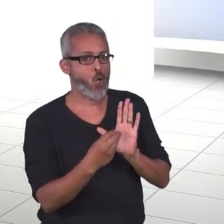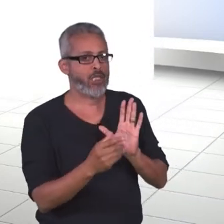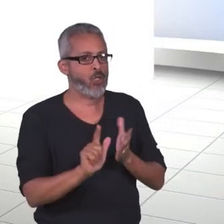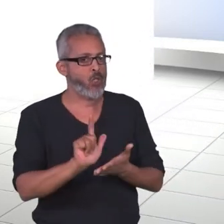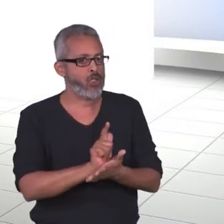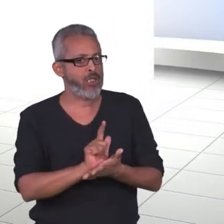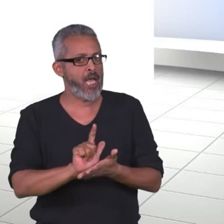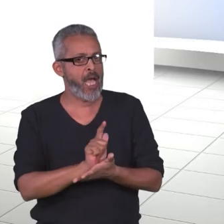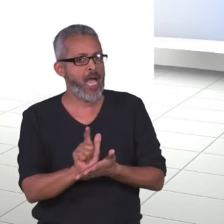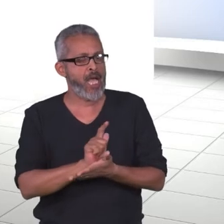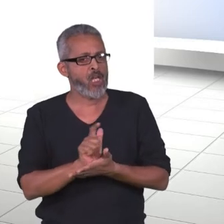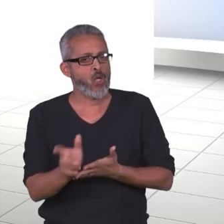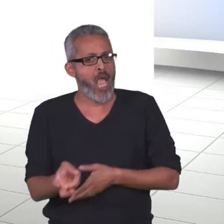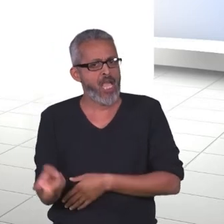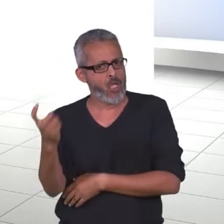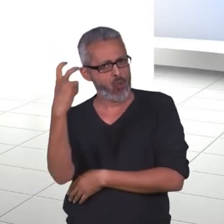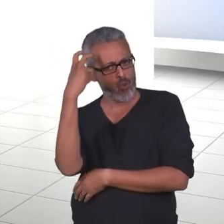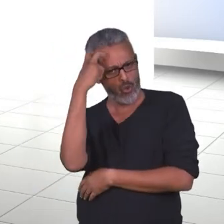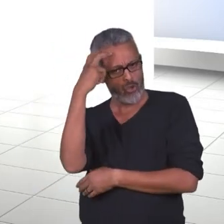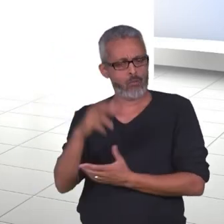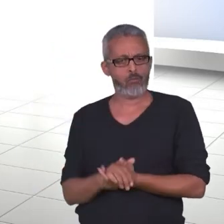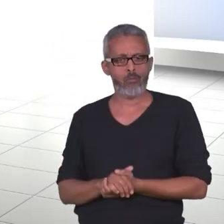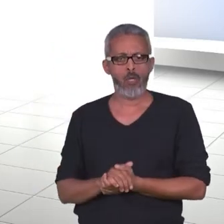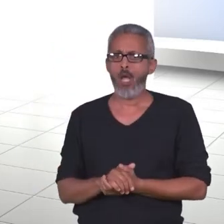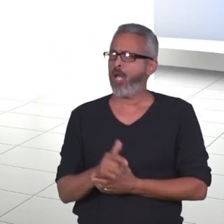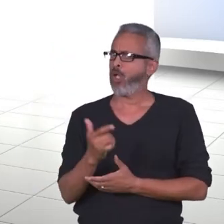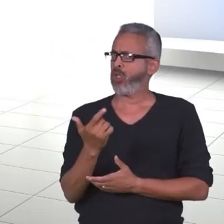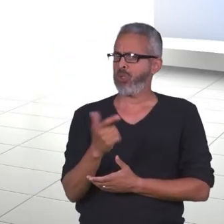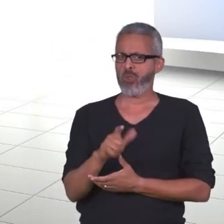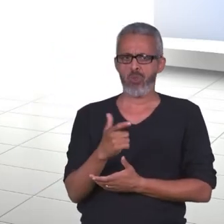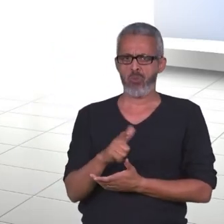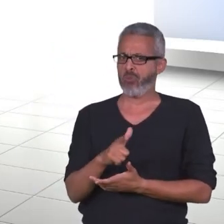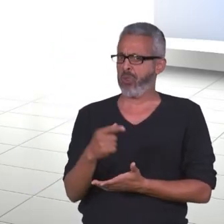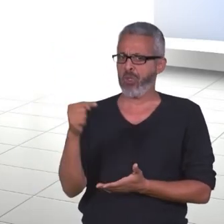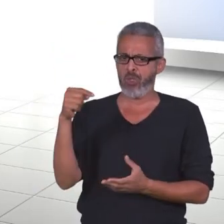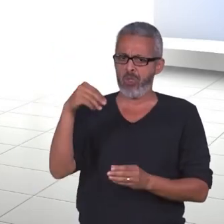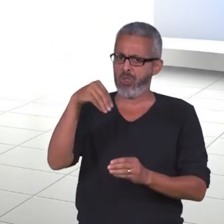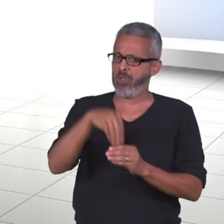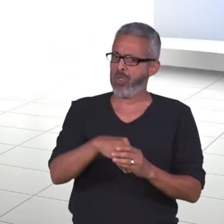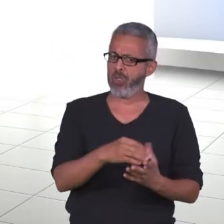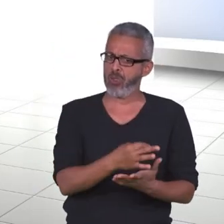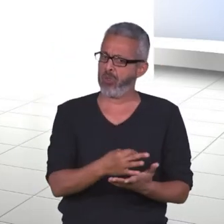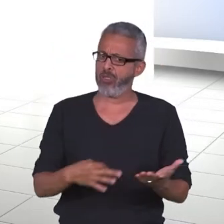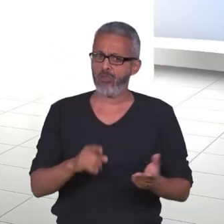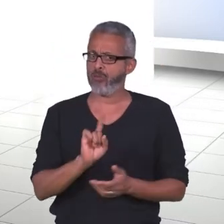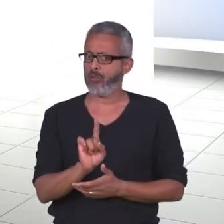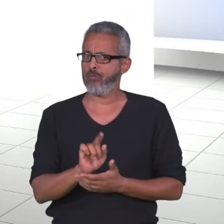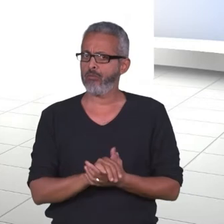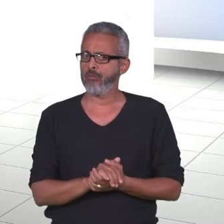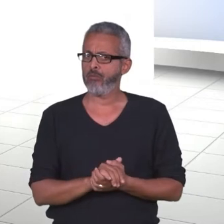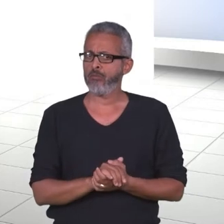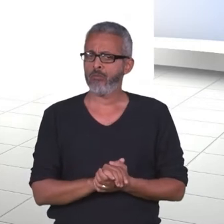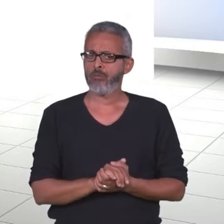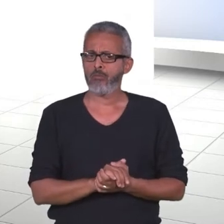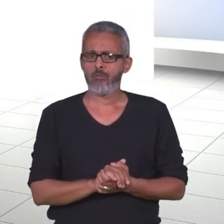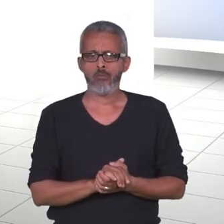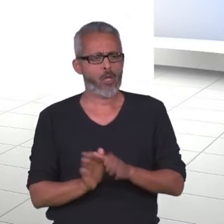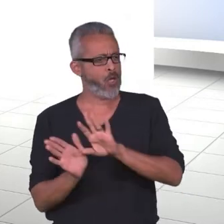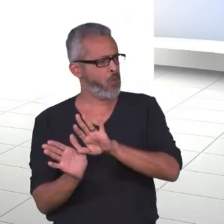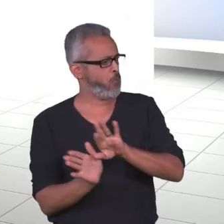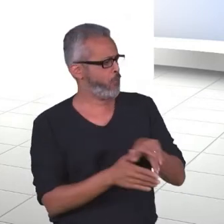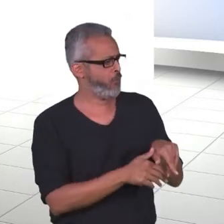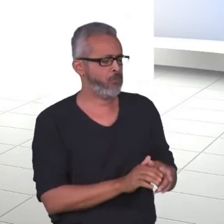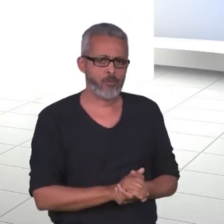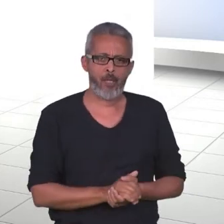formas poéticas simplificadas. Bom, a dicotomia entre passado e futuro não nos